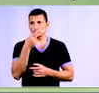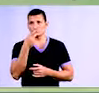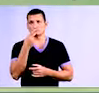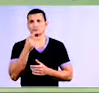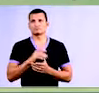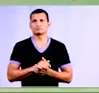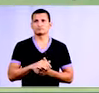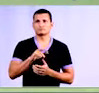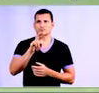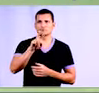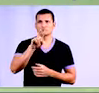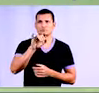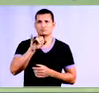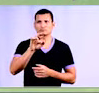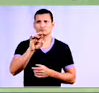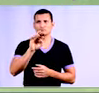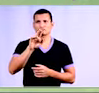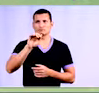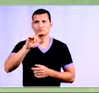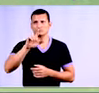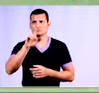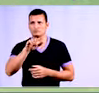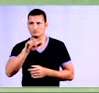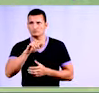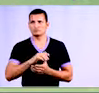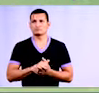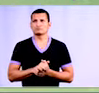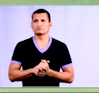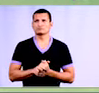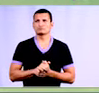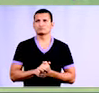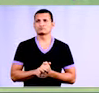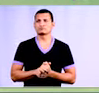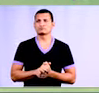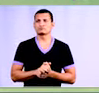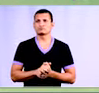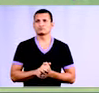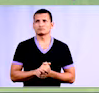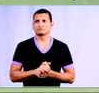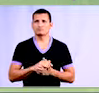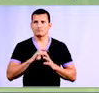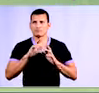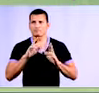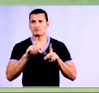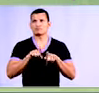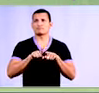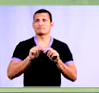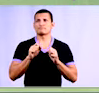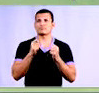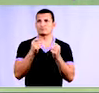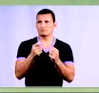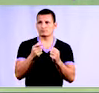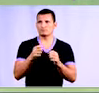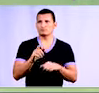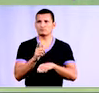memória virtual é uma técnica sofisticada e poderosa